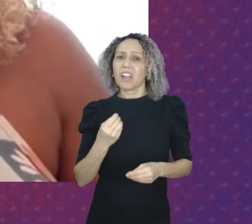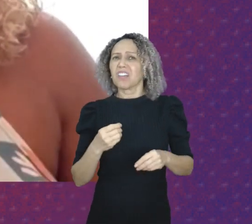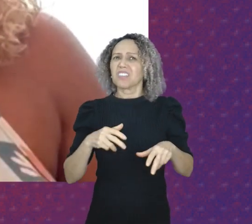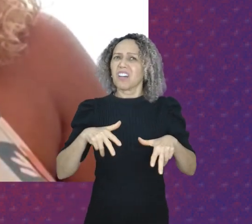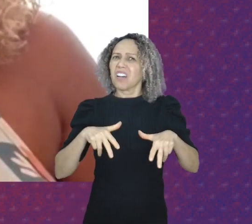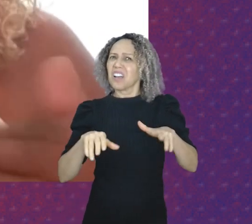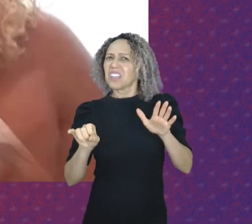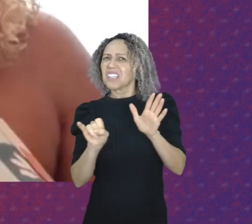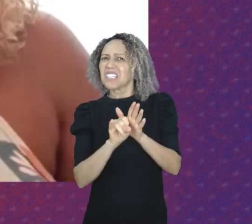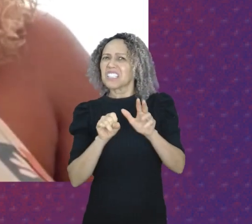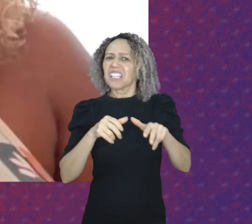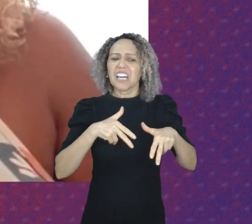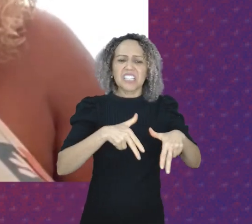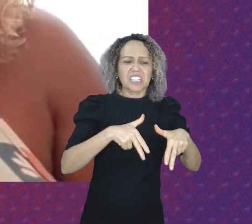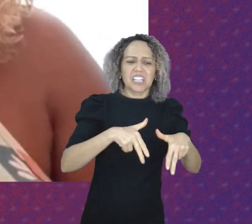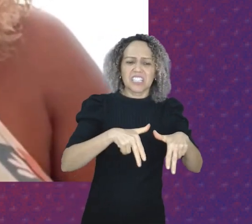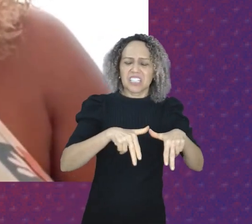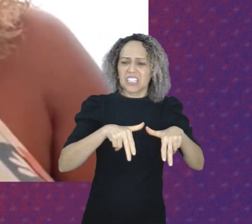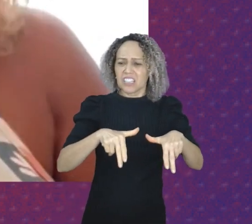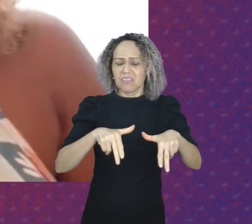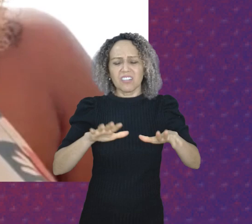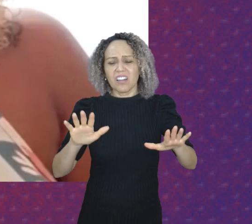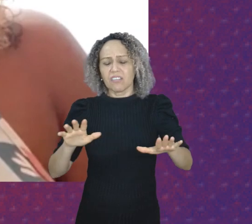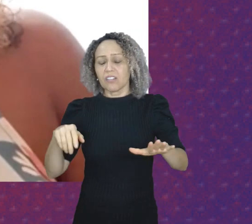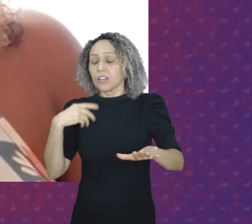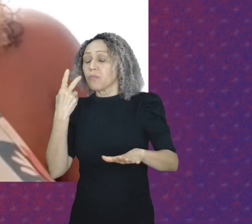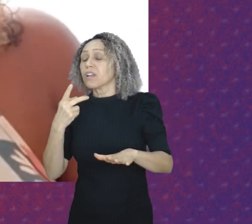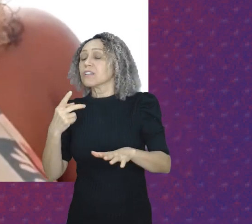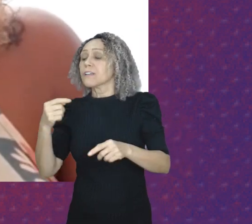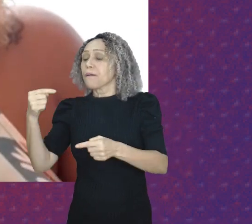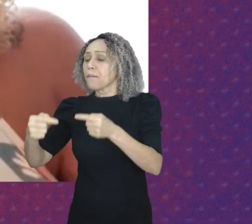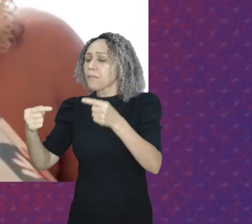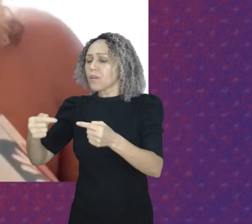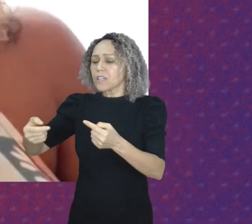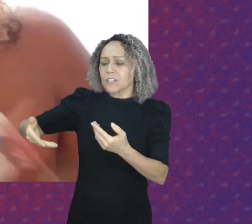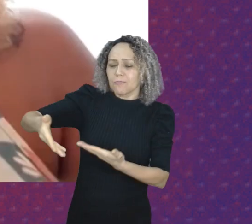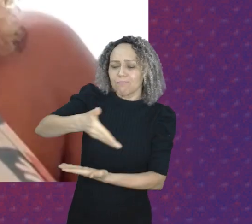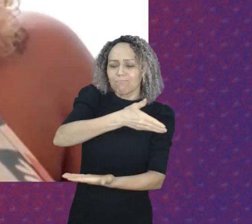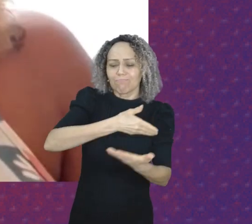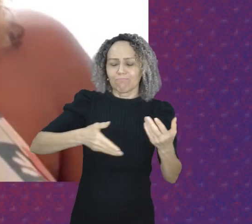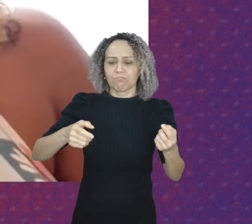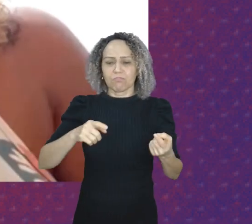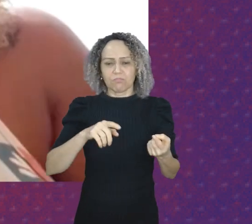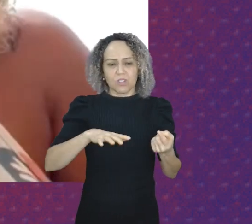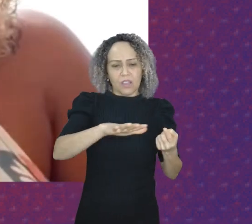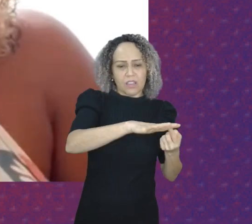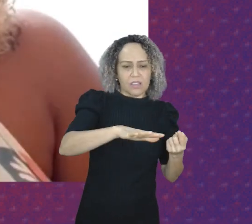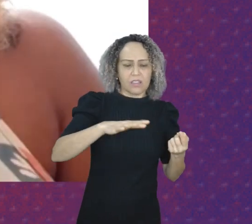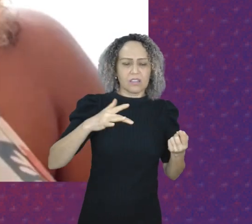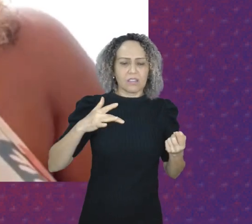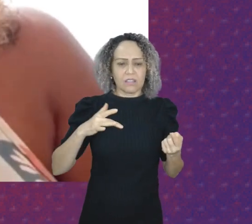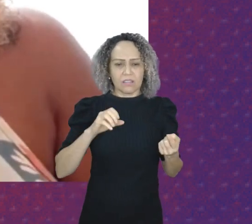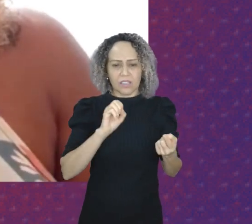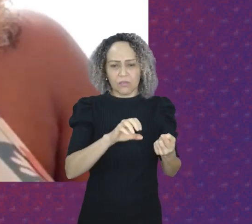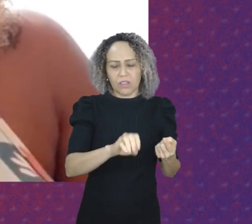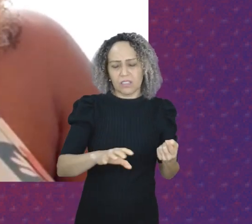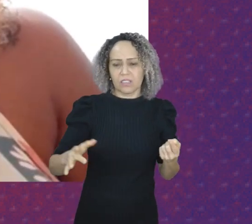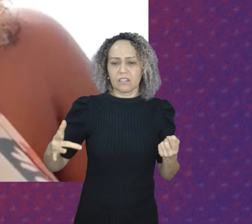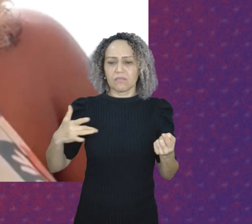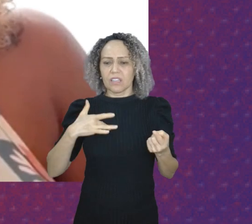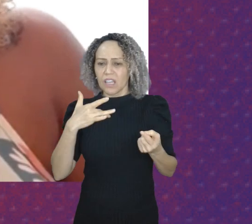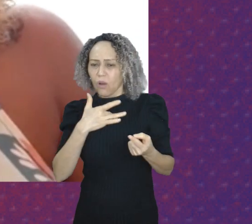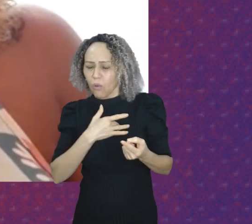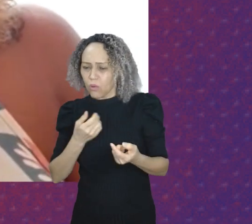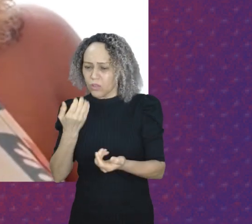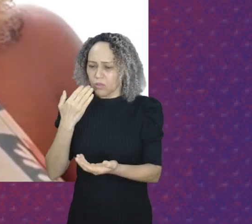garantia dessa política, na transversalidade das políticas no Estado, na saúde, na educação, no desenvolvimento econômico,